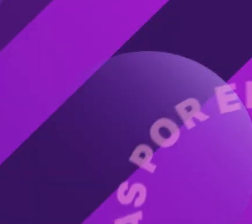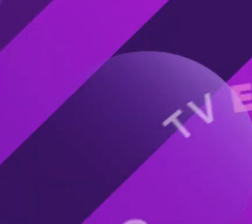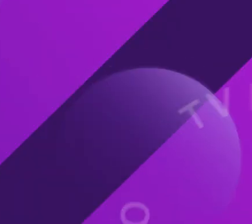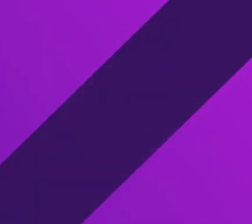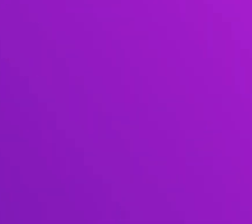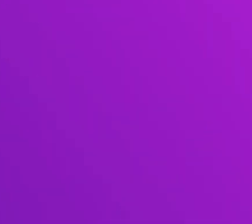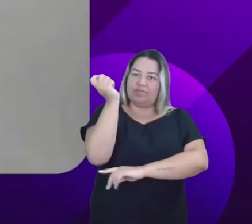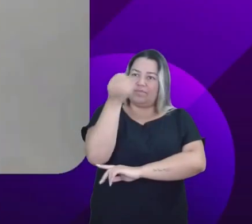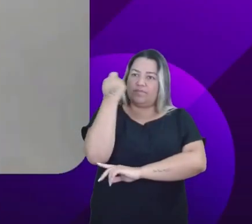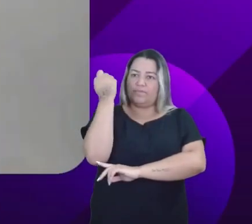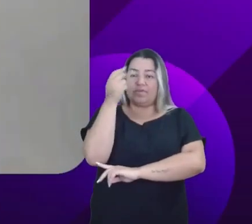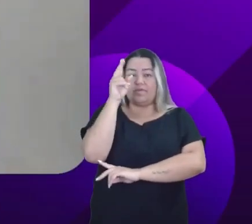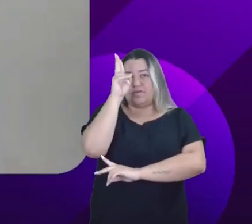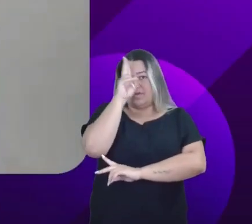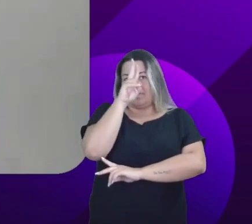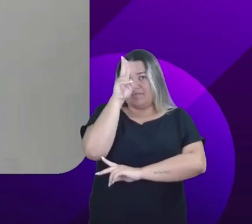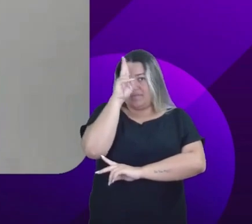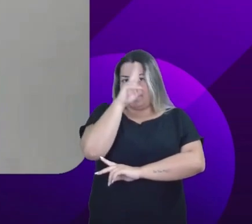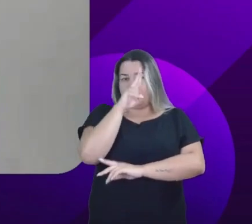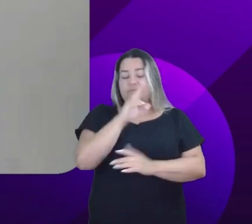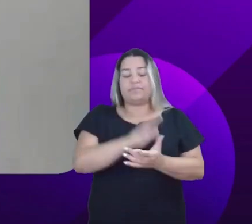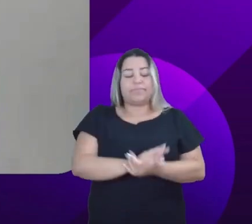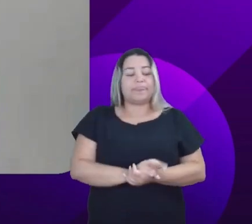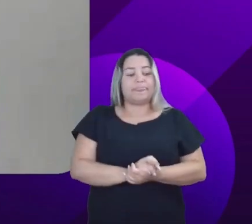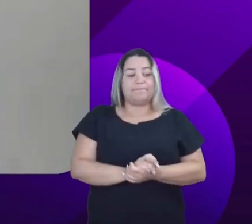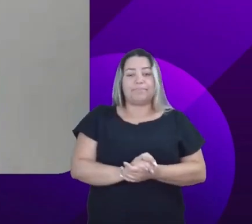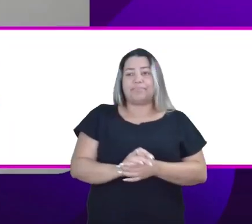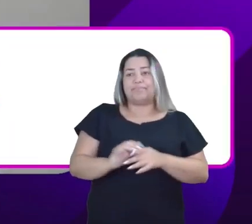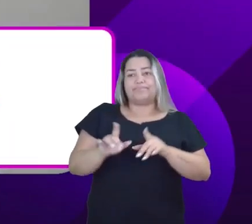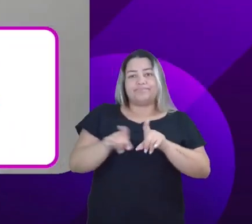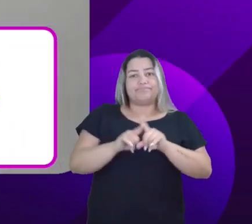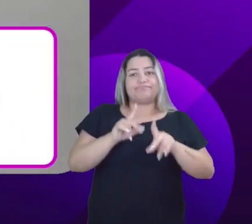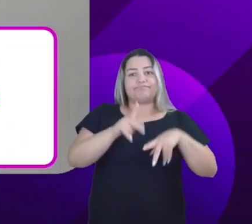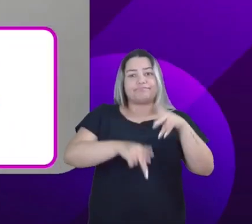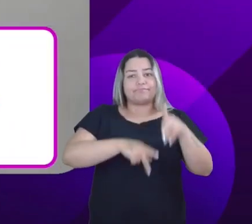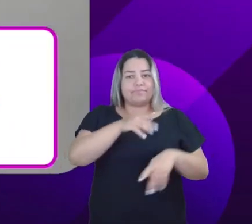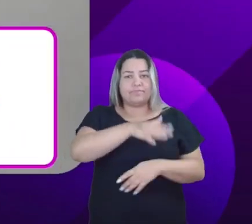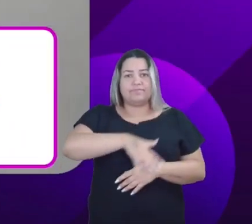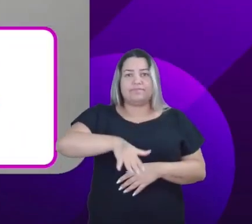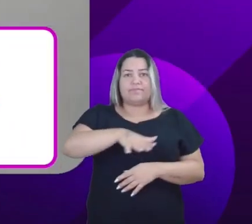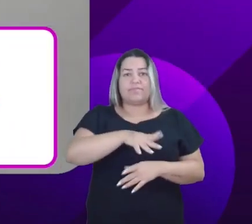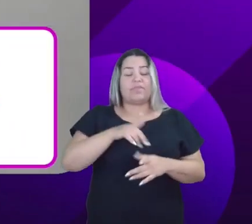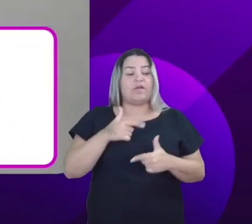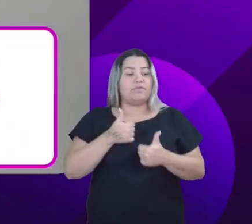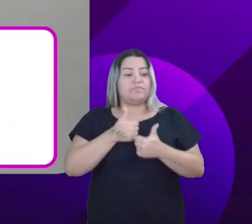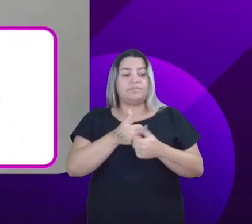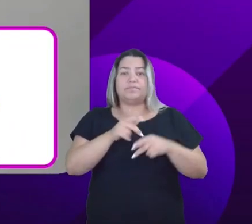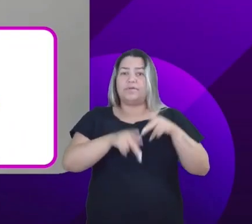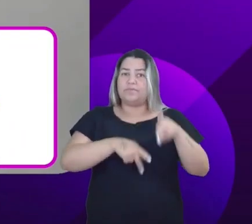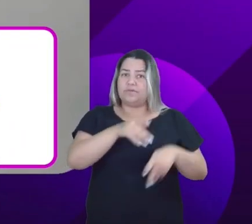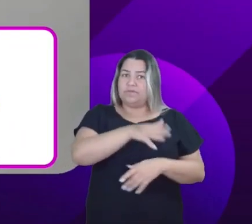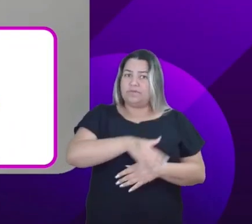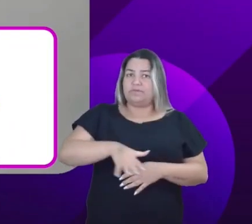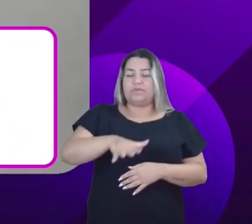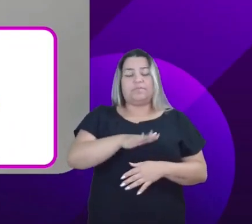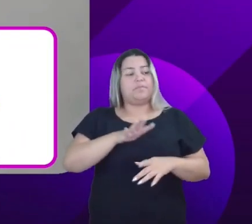Brasil. Historicamente e estatisticamente, as populações, os segmentos populacionais